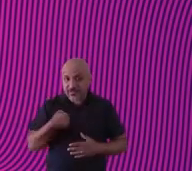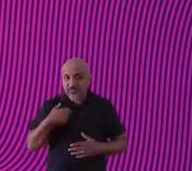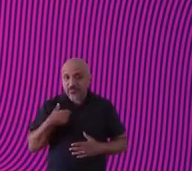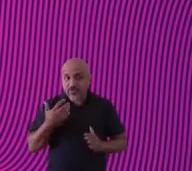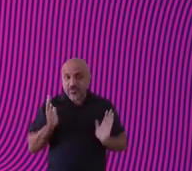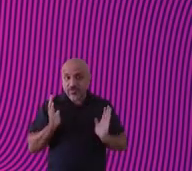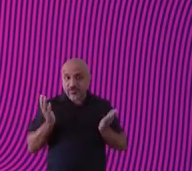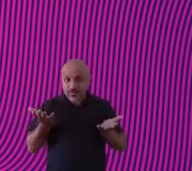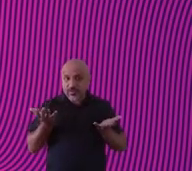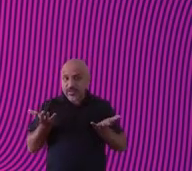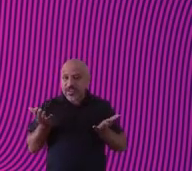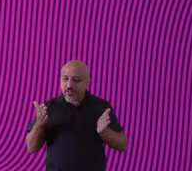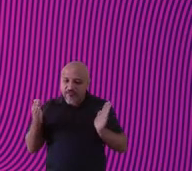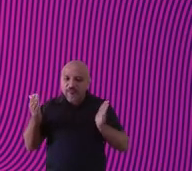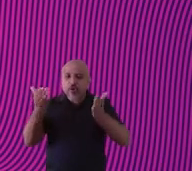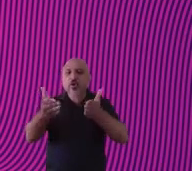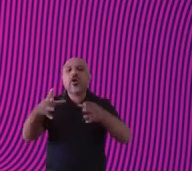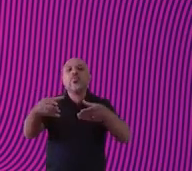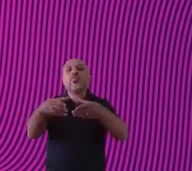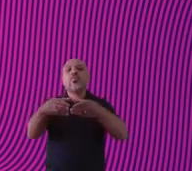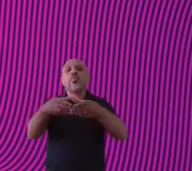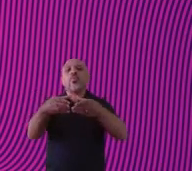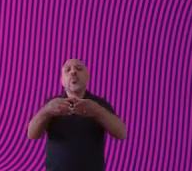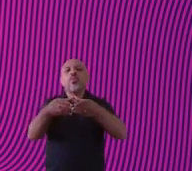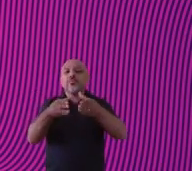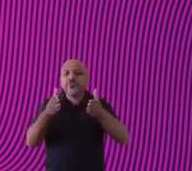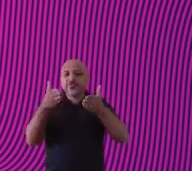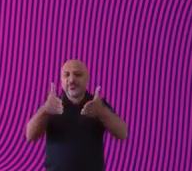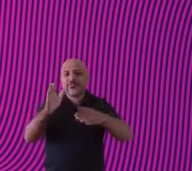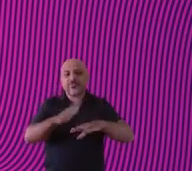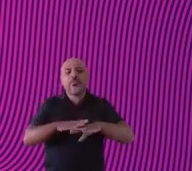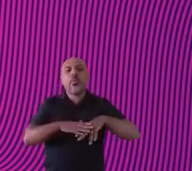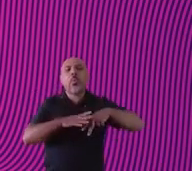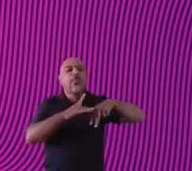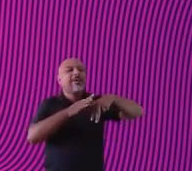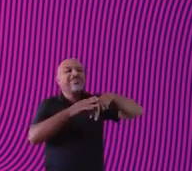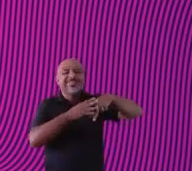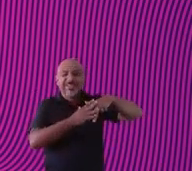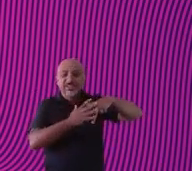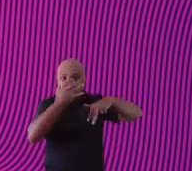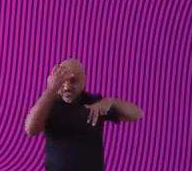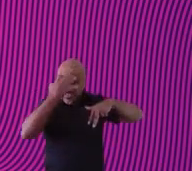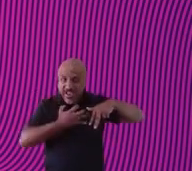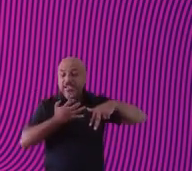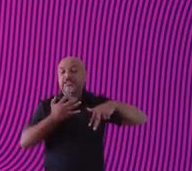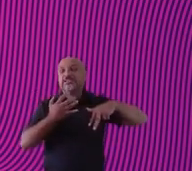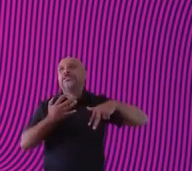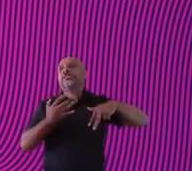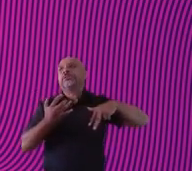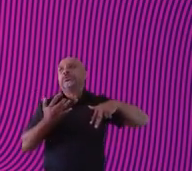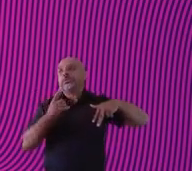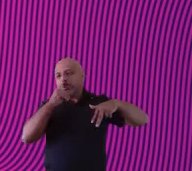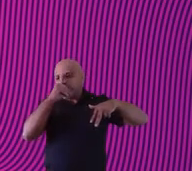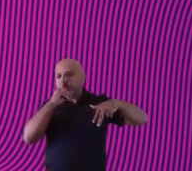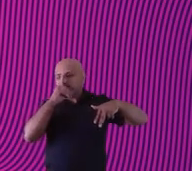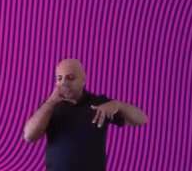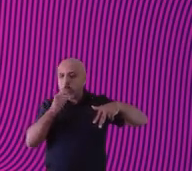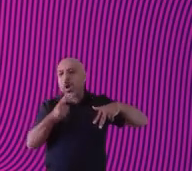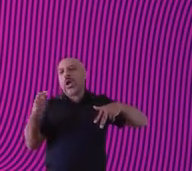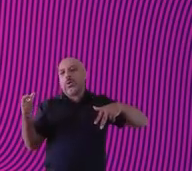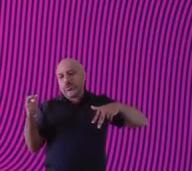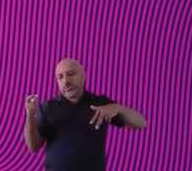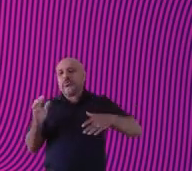grupo específico né É verdade não posso ir de alto risco há muito se discutiu ainda